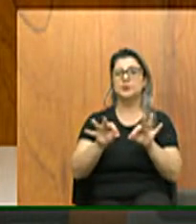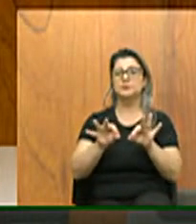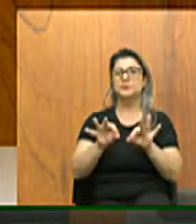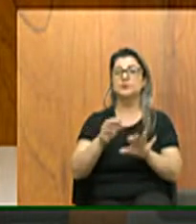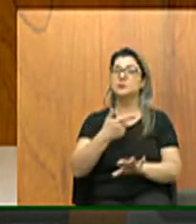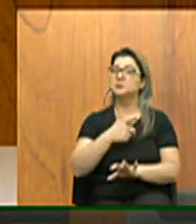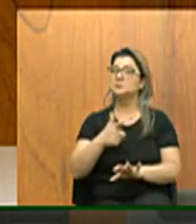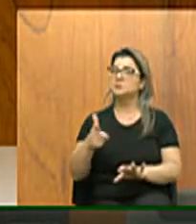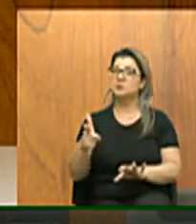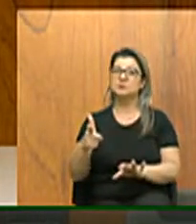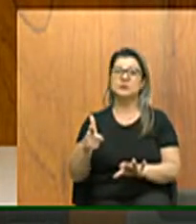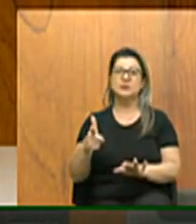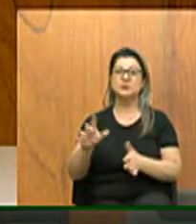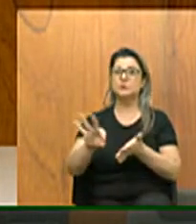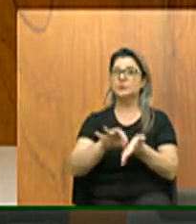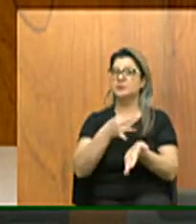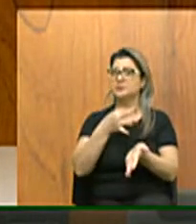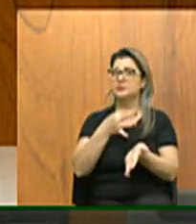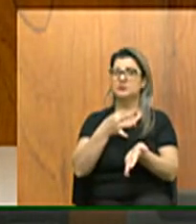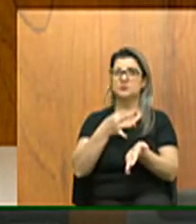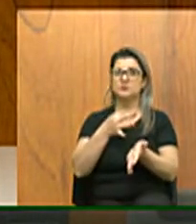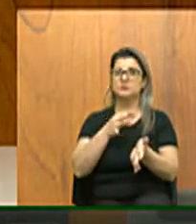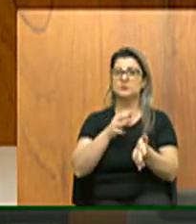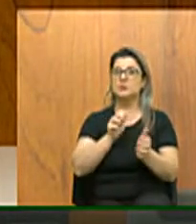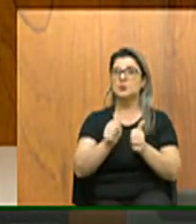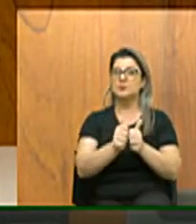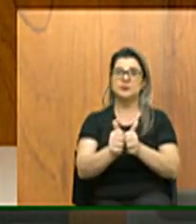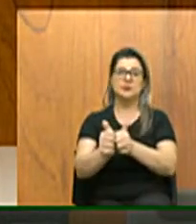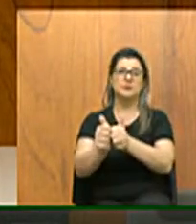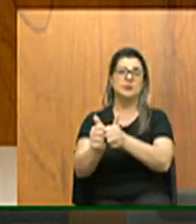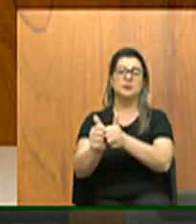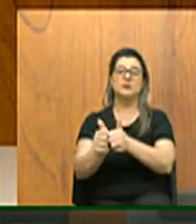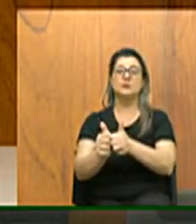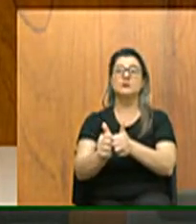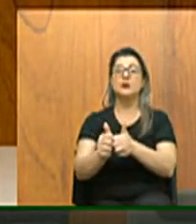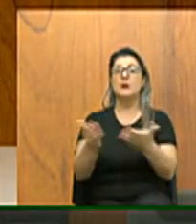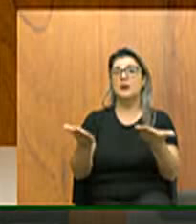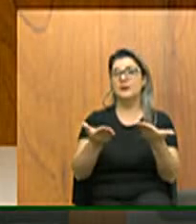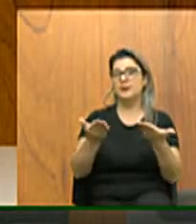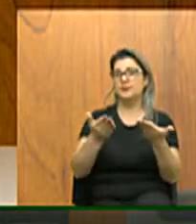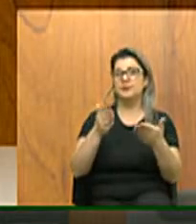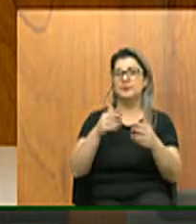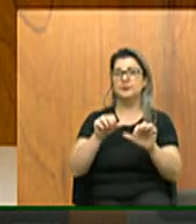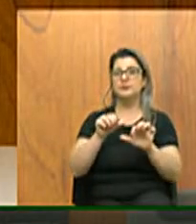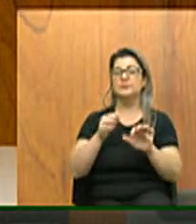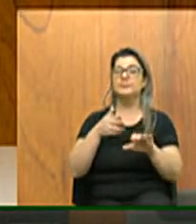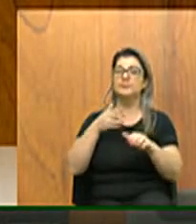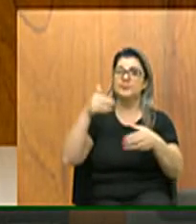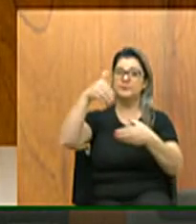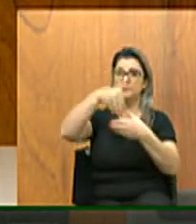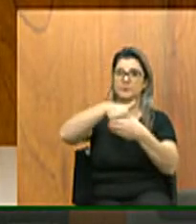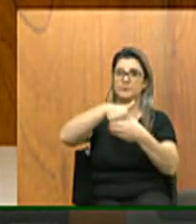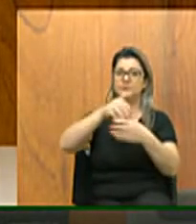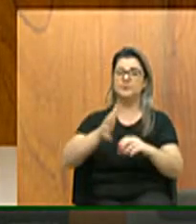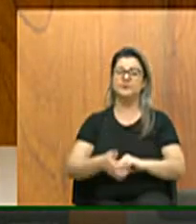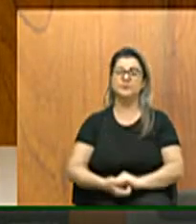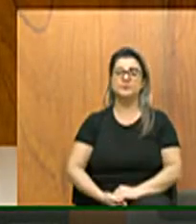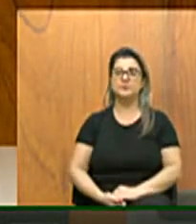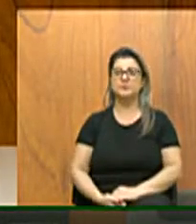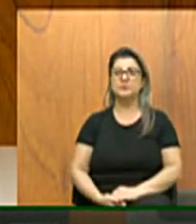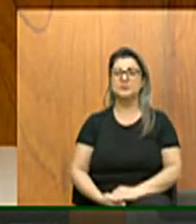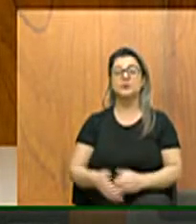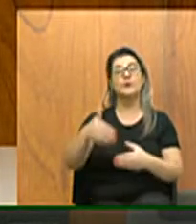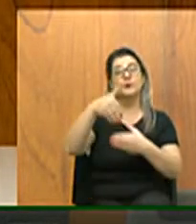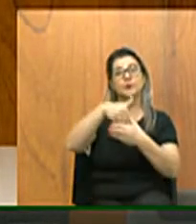Não havendo inscritos para encaminhar, passamos então à votação. Está